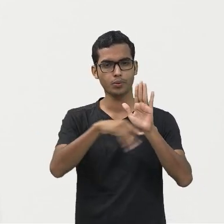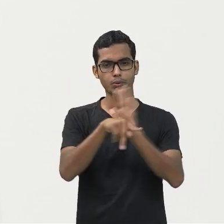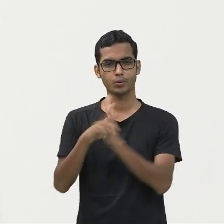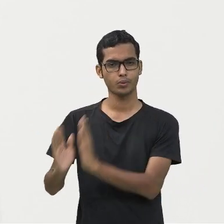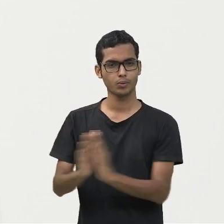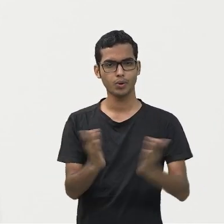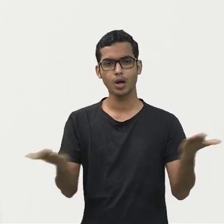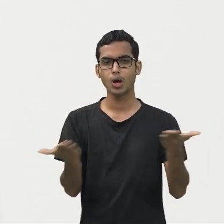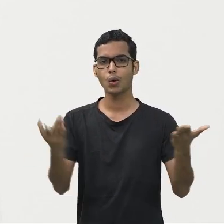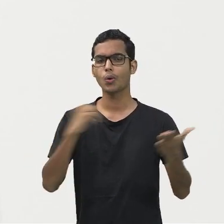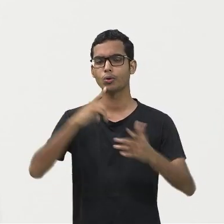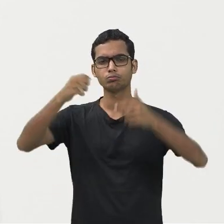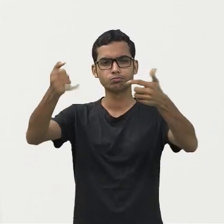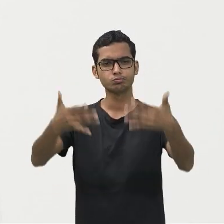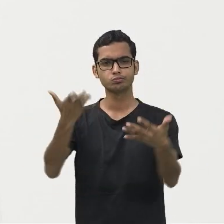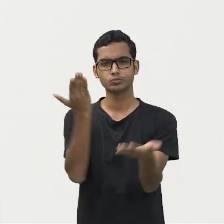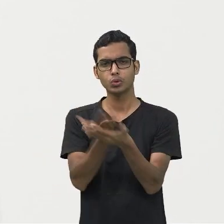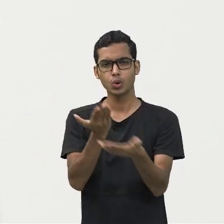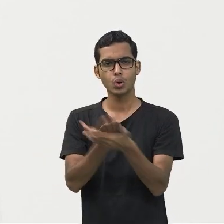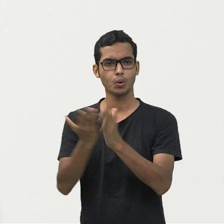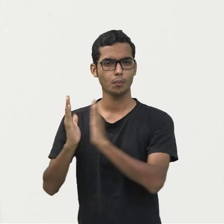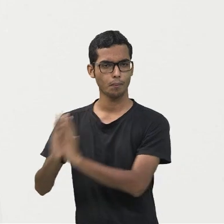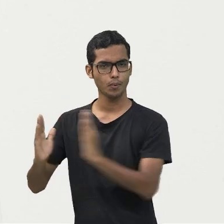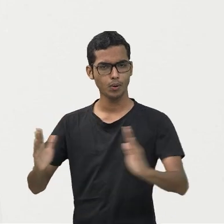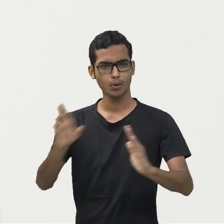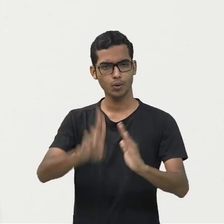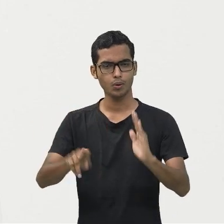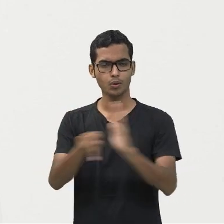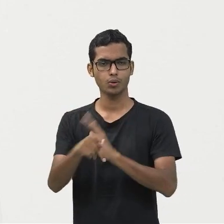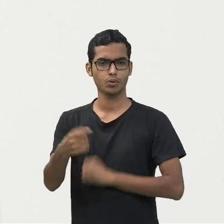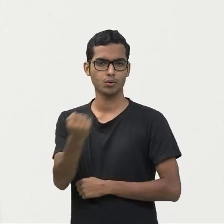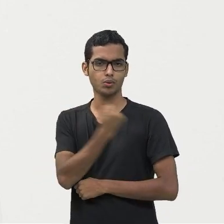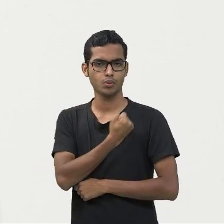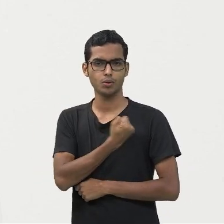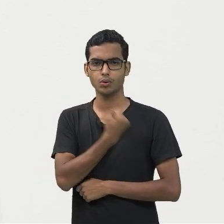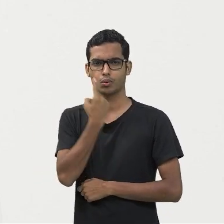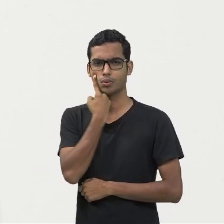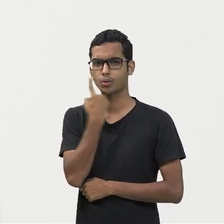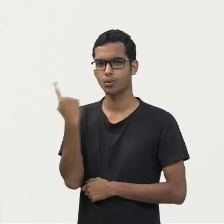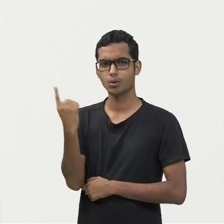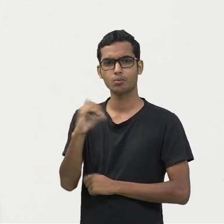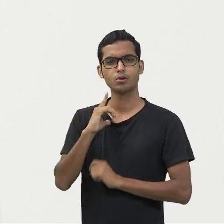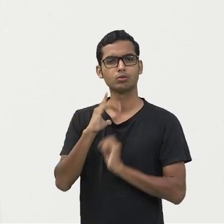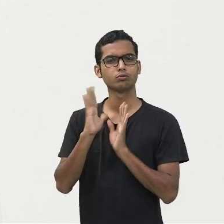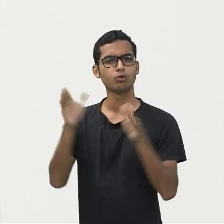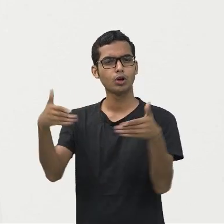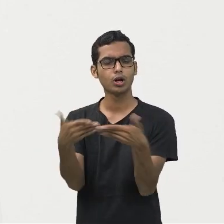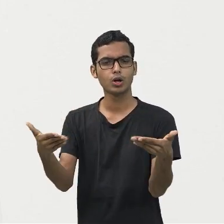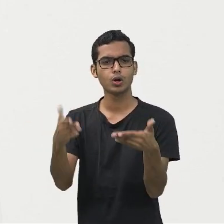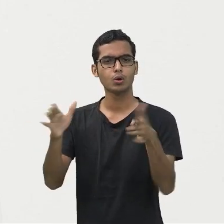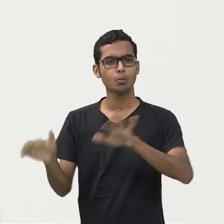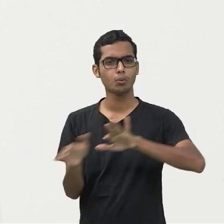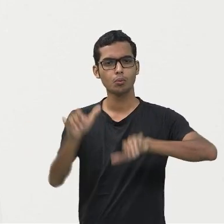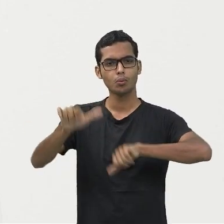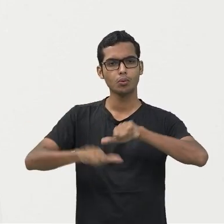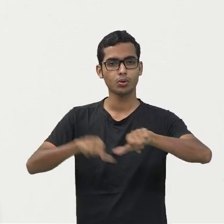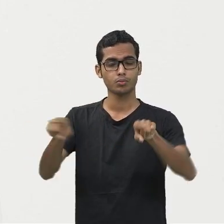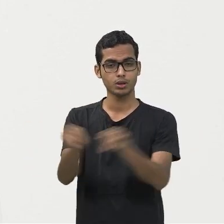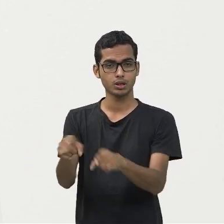vamos tratar de sequências numéricas para ficar melhor o nosso